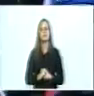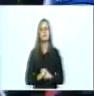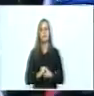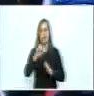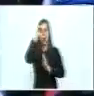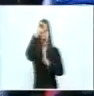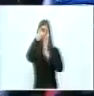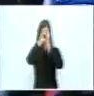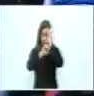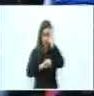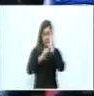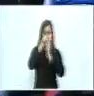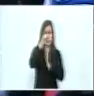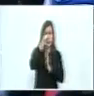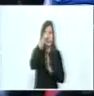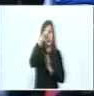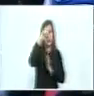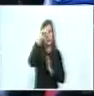Ofício